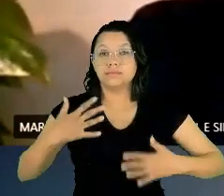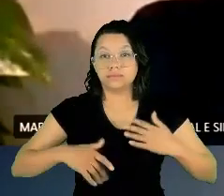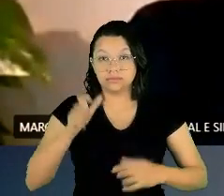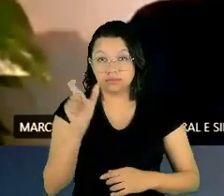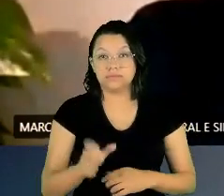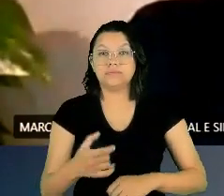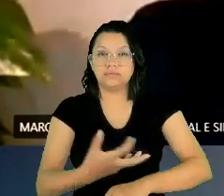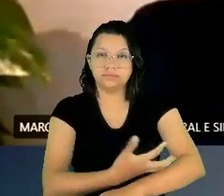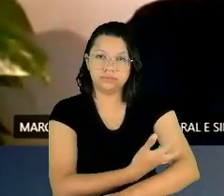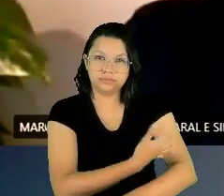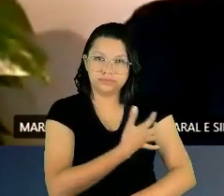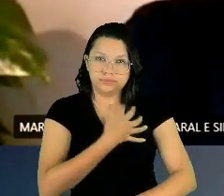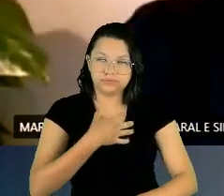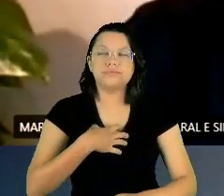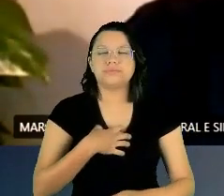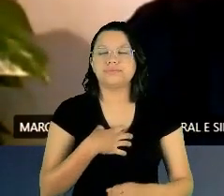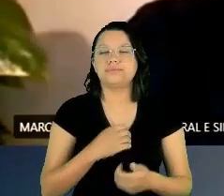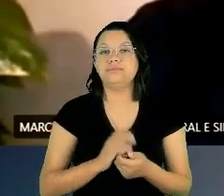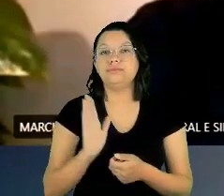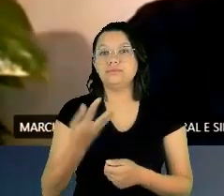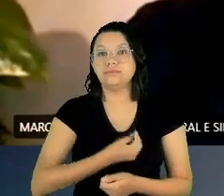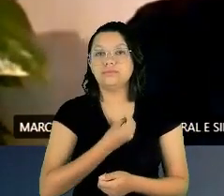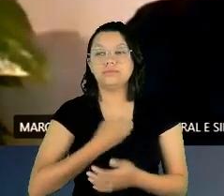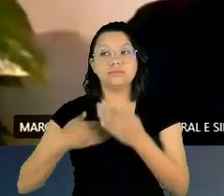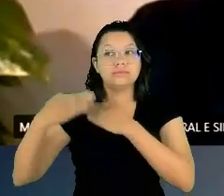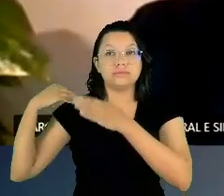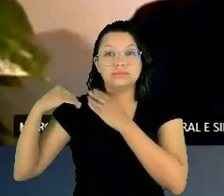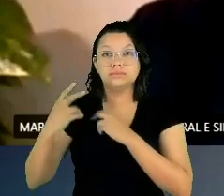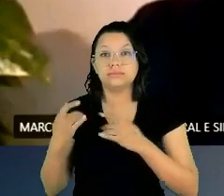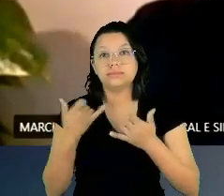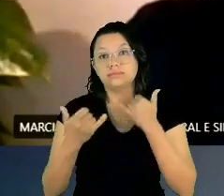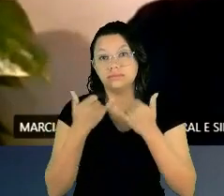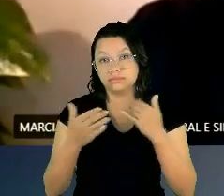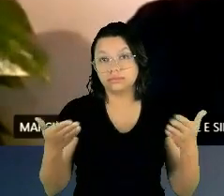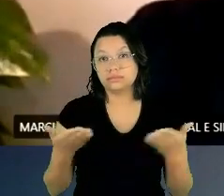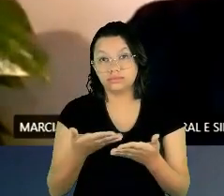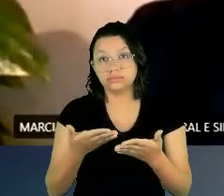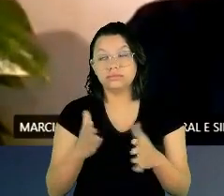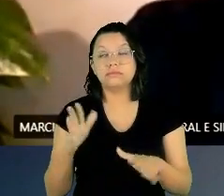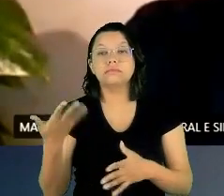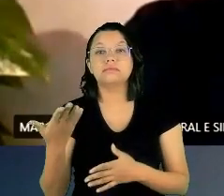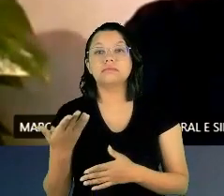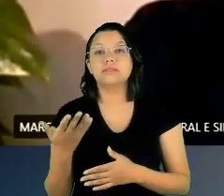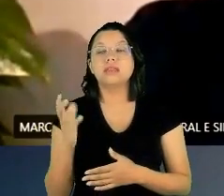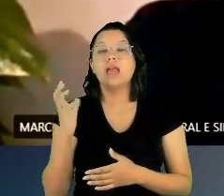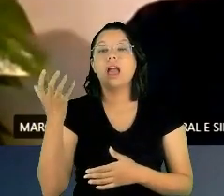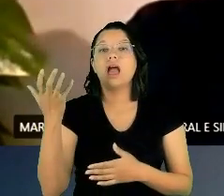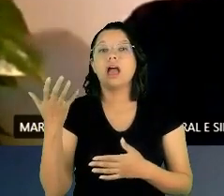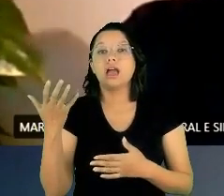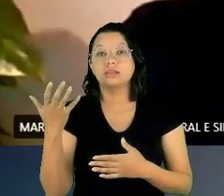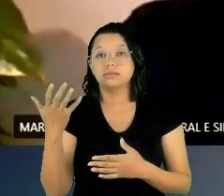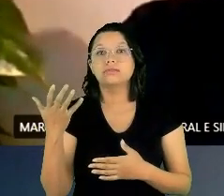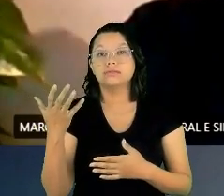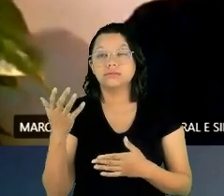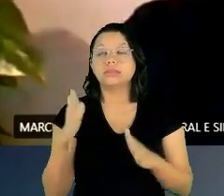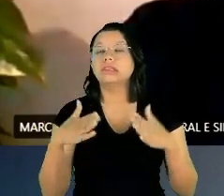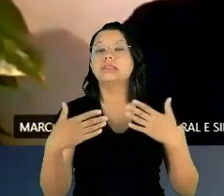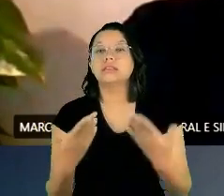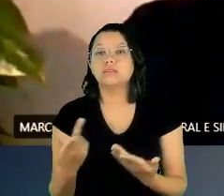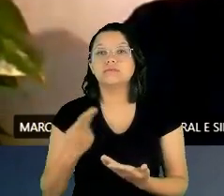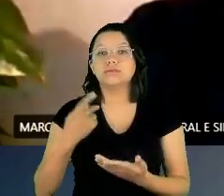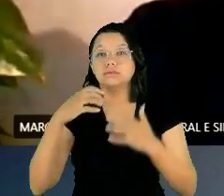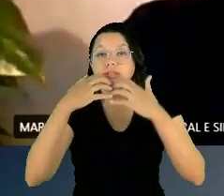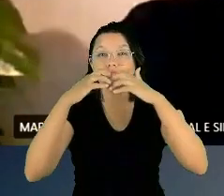visceral que são as nossas emoções. Então, nós já vivemos emoções prévias no passado semelhantes a essa. O nosso cérebro resgata